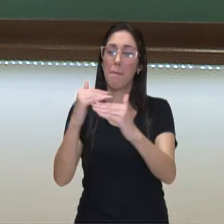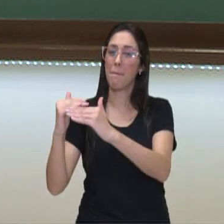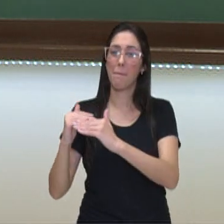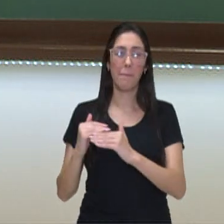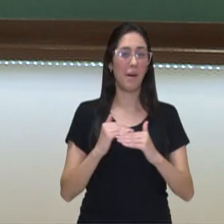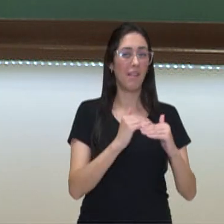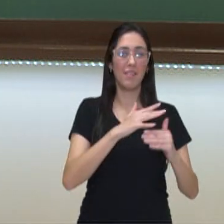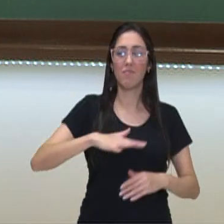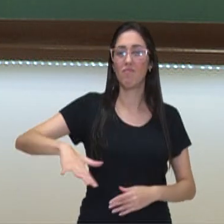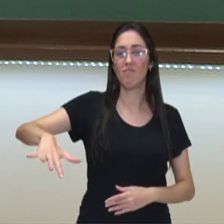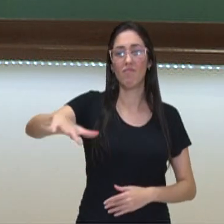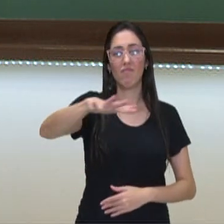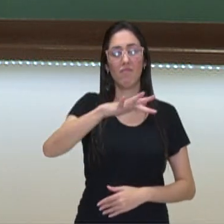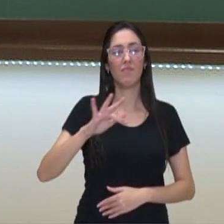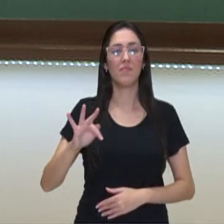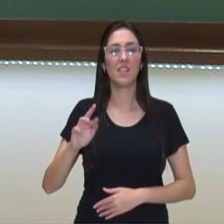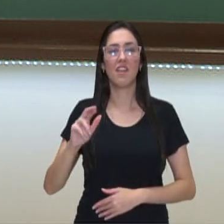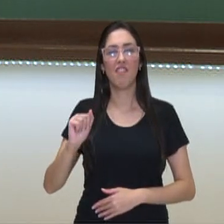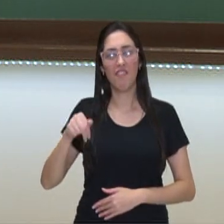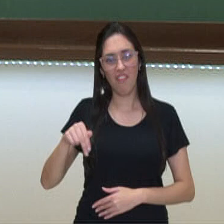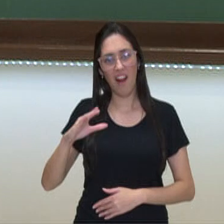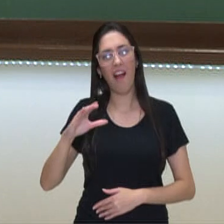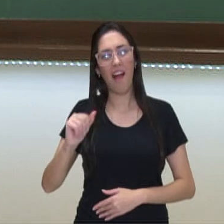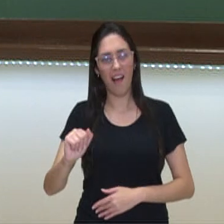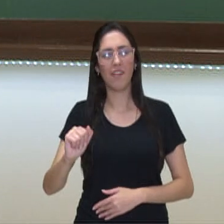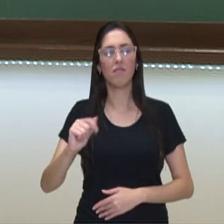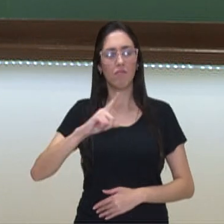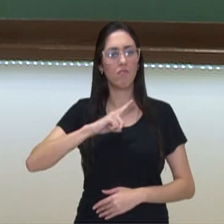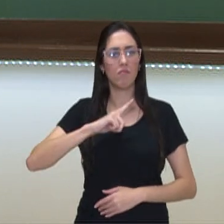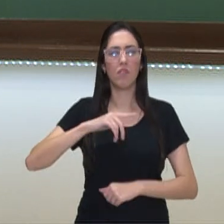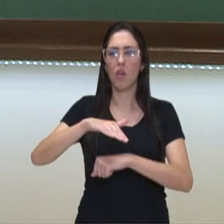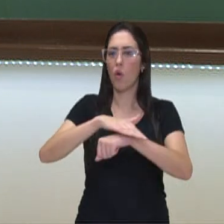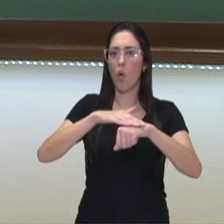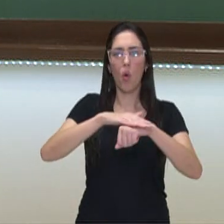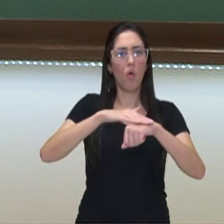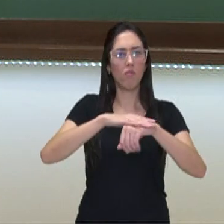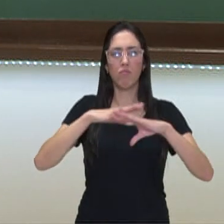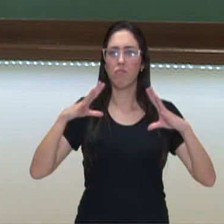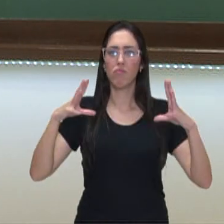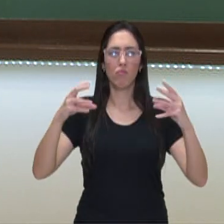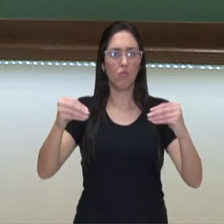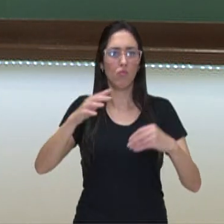língua que a gente utiliza para comunicação com pessoas que falam outras línguas.